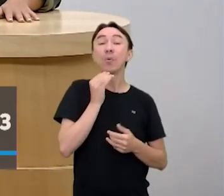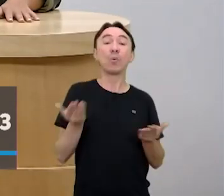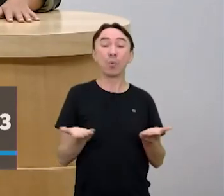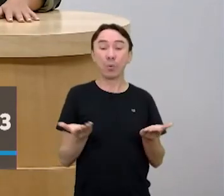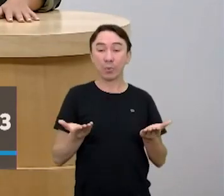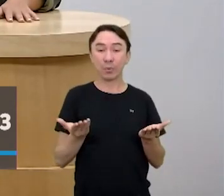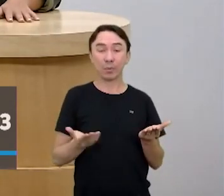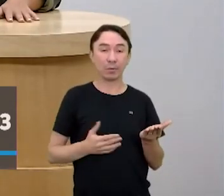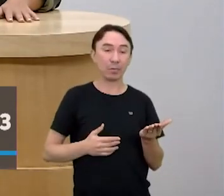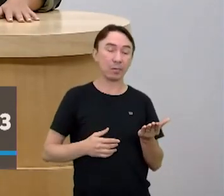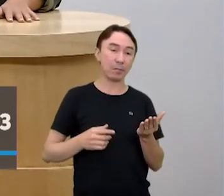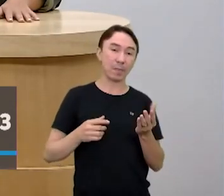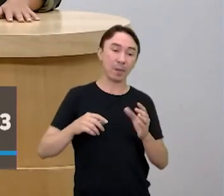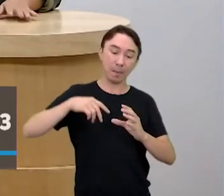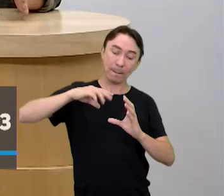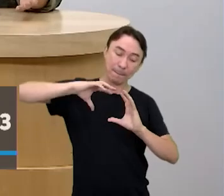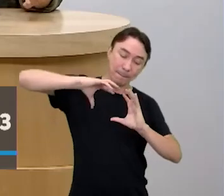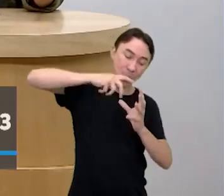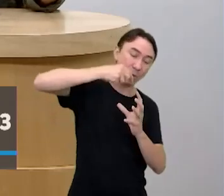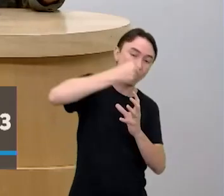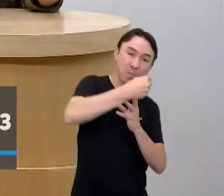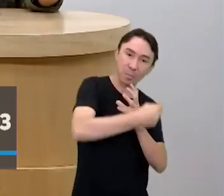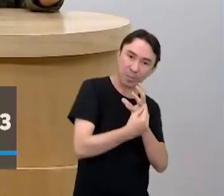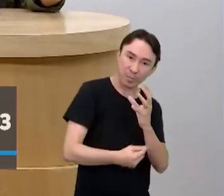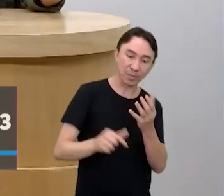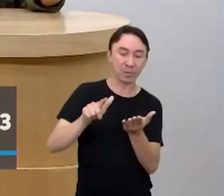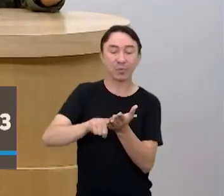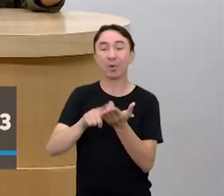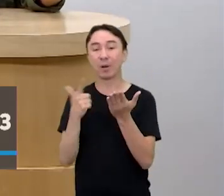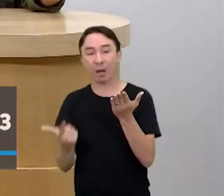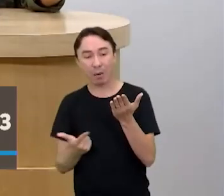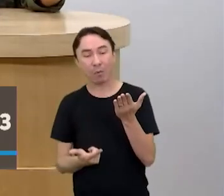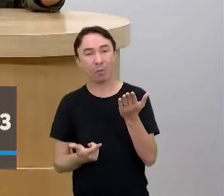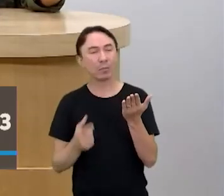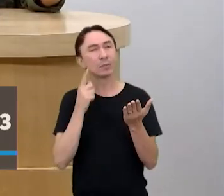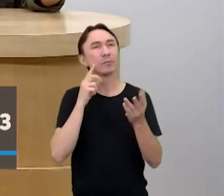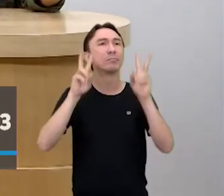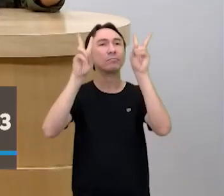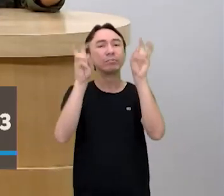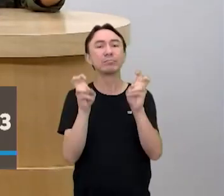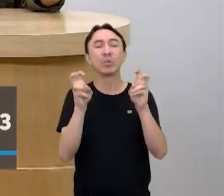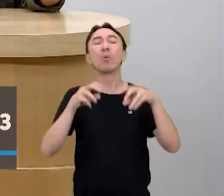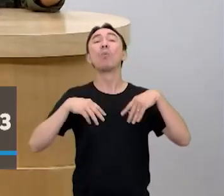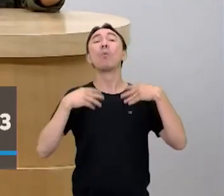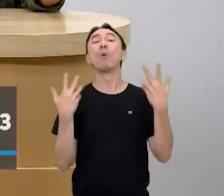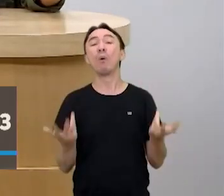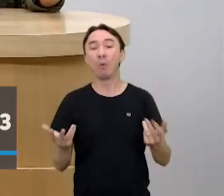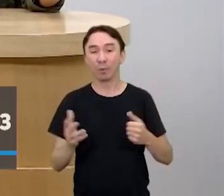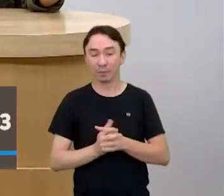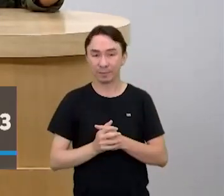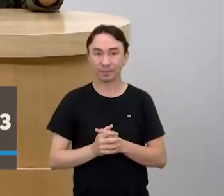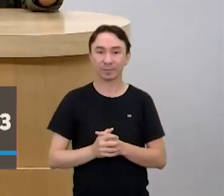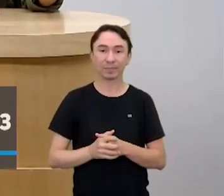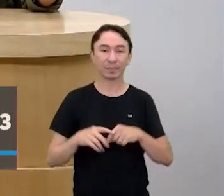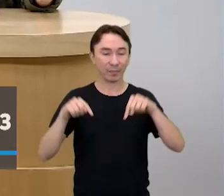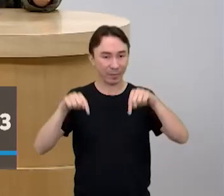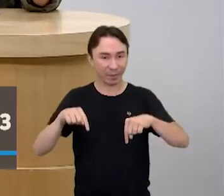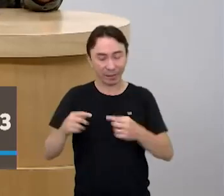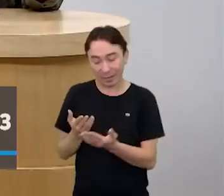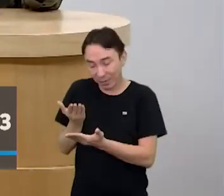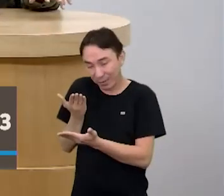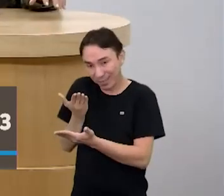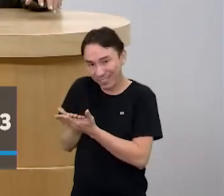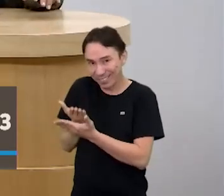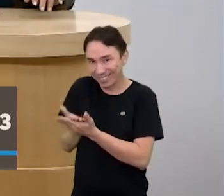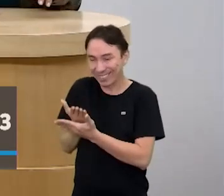discutidos na sua perspectiva, professora? Tá, e aqui eu até não acho que numa aula que eu falei Mas com uma você. aula, essa aula não foi ao ar ainda. Eu dando